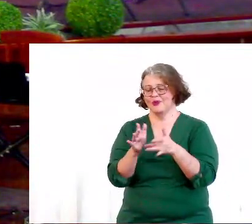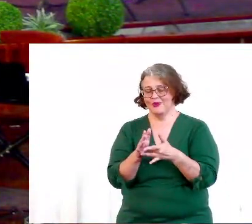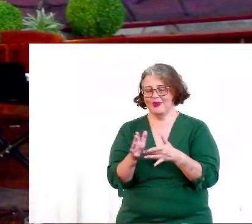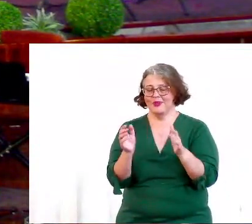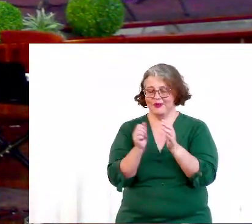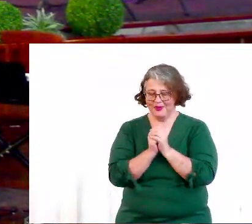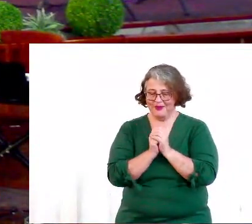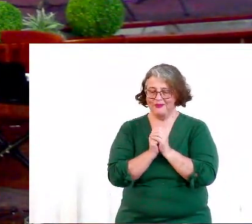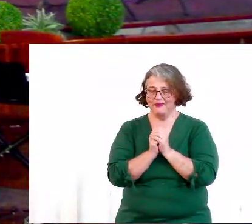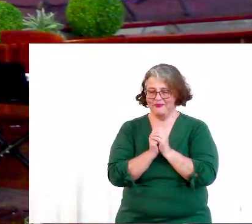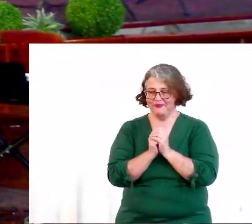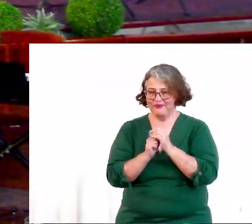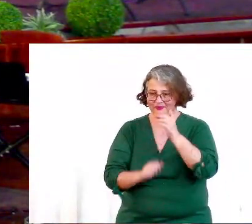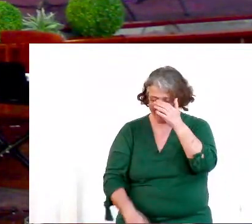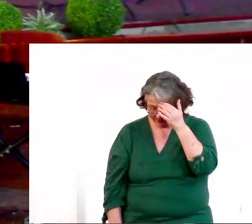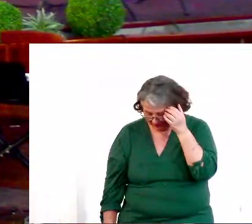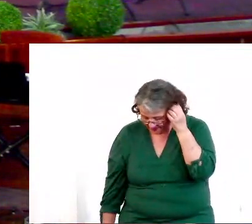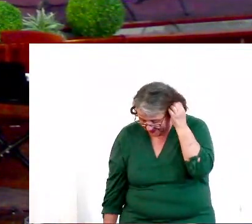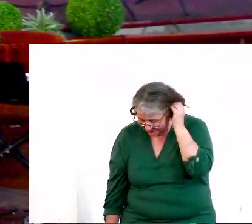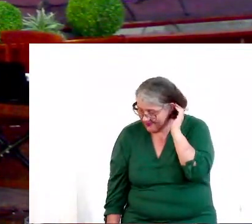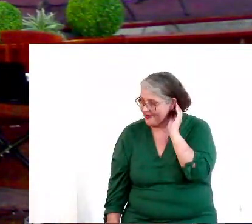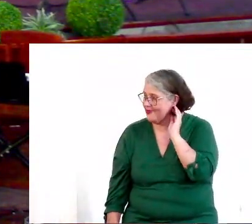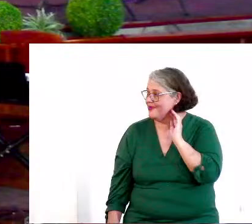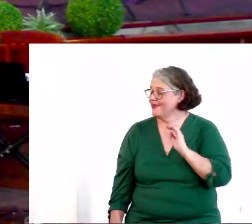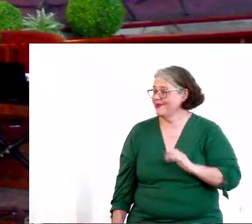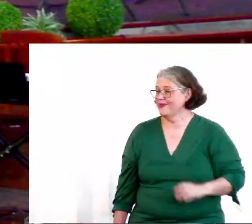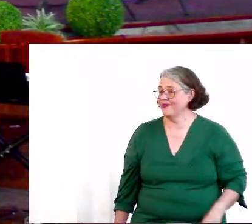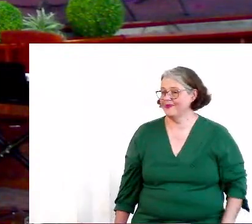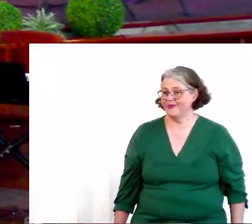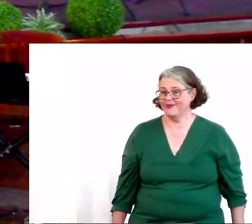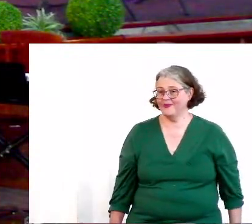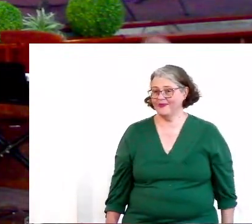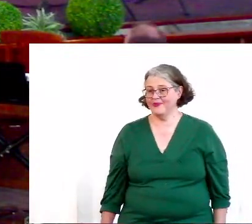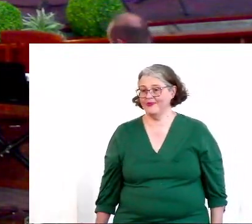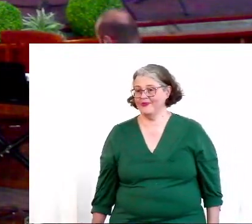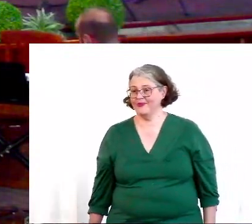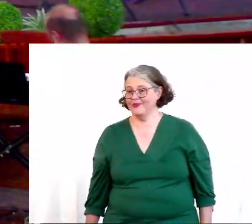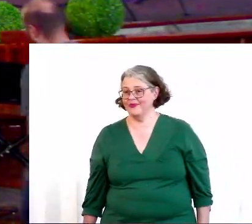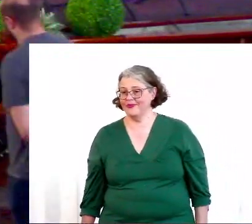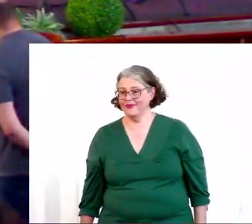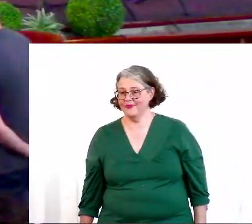Jesus. Amém. A equipe de louvor pode ir.